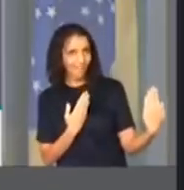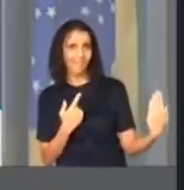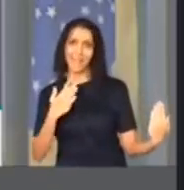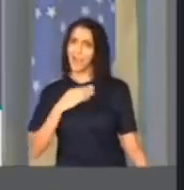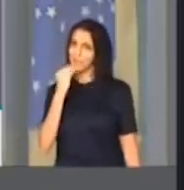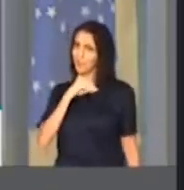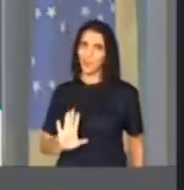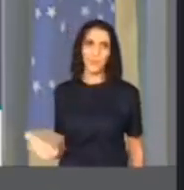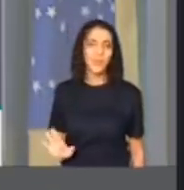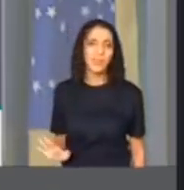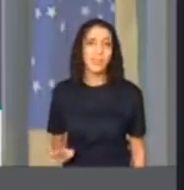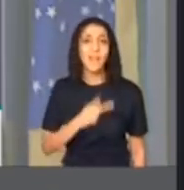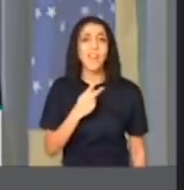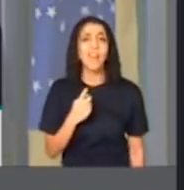que